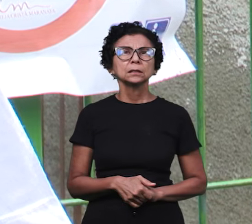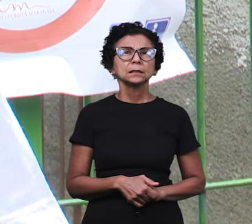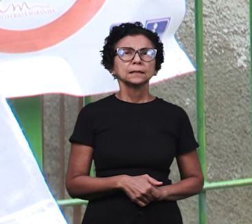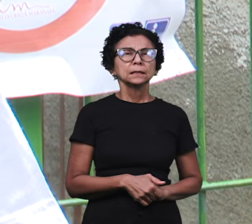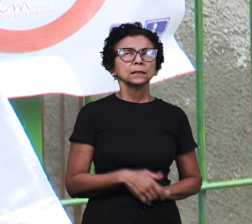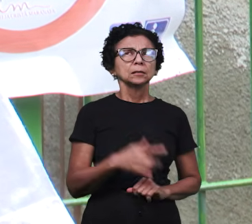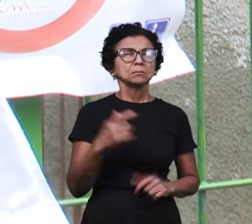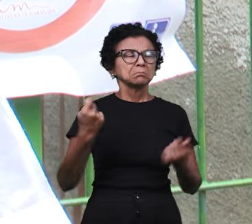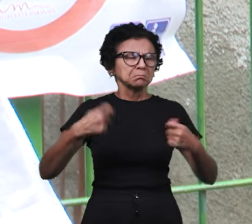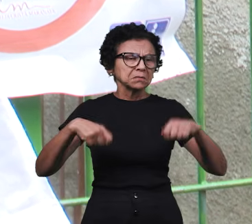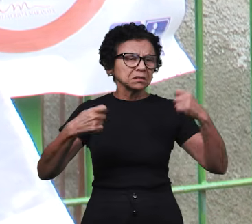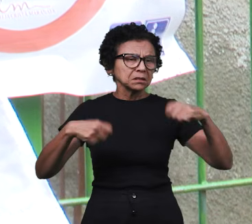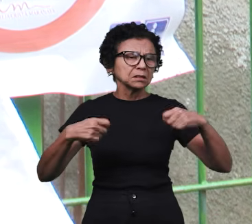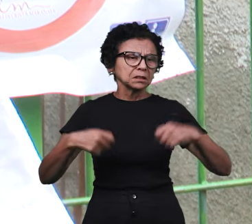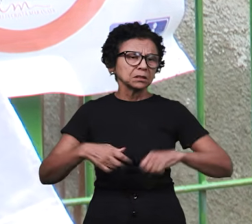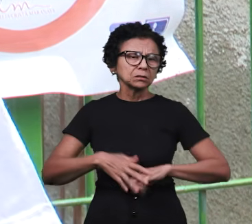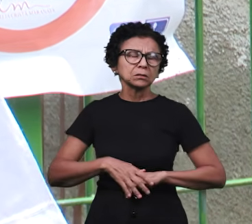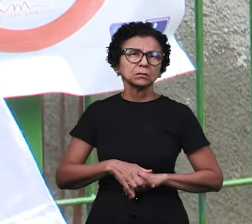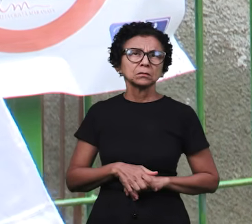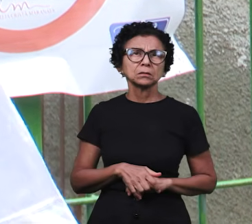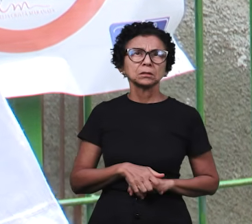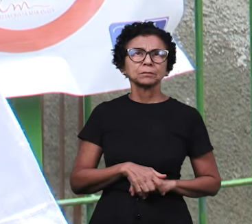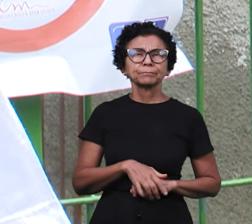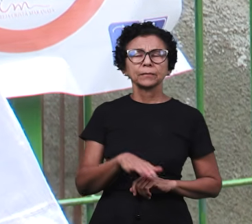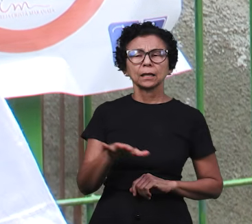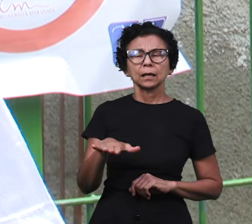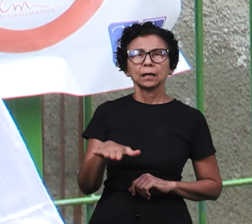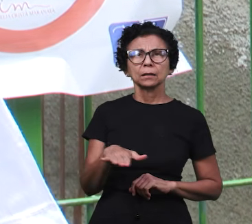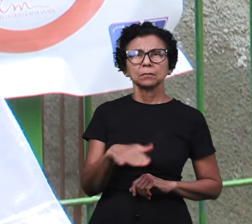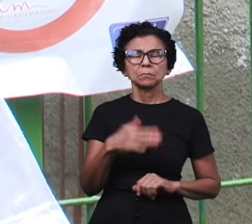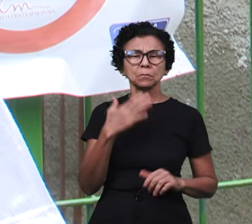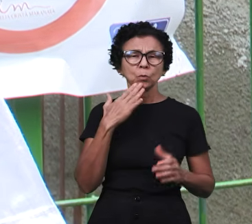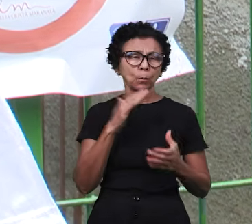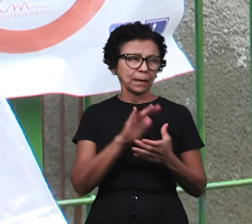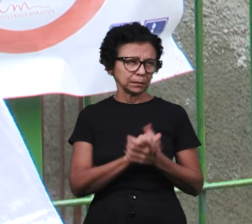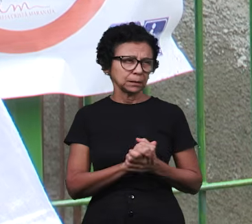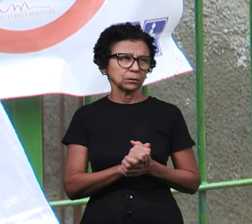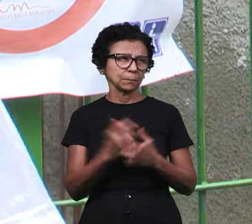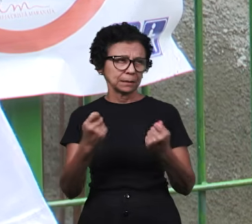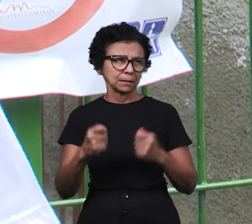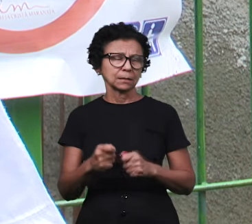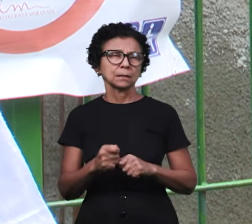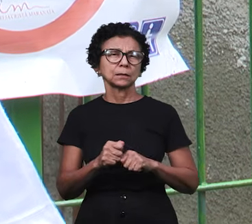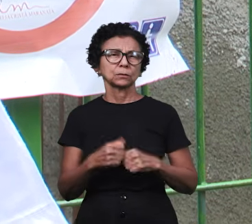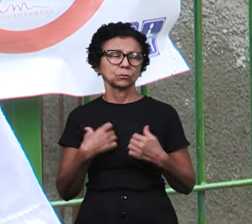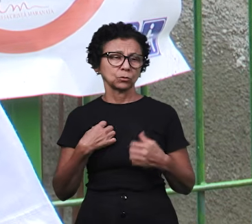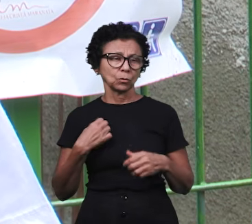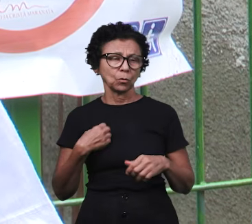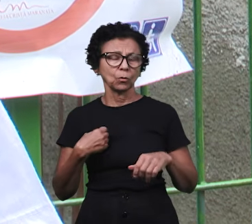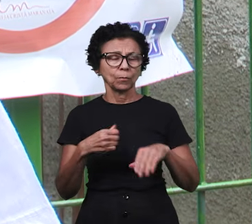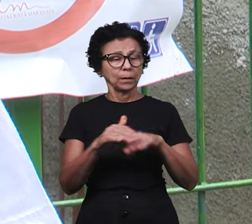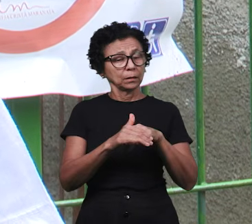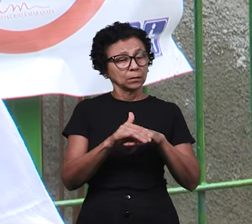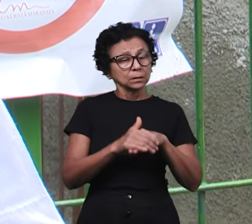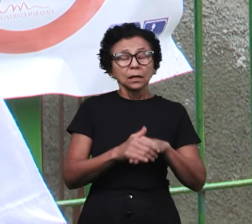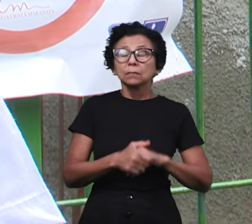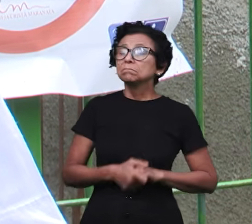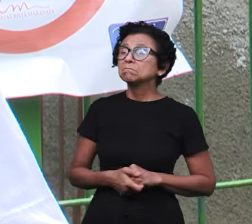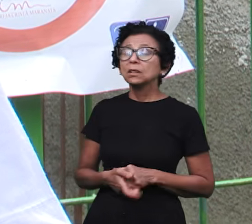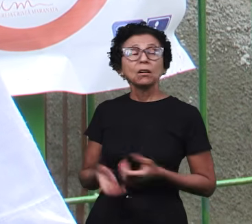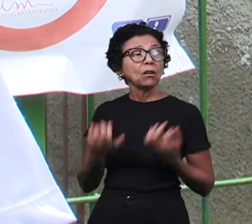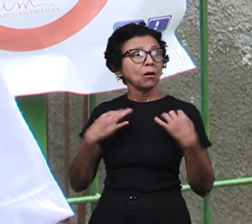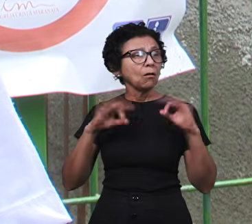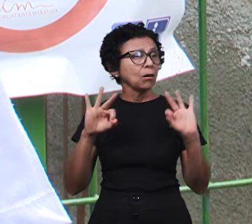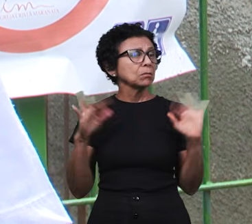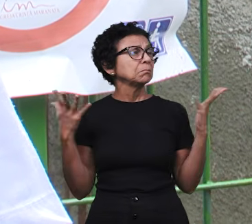Para a clínica geral e os benefícios que eu estava precisando, né? Para mim e para o meu esposo. Matéria assim de roupa, essas coisas assim, calçados, essas coisas assim, né?